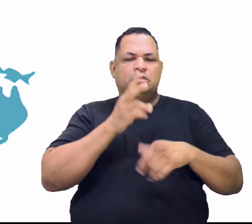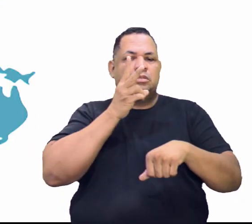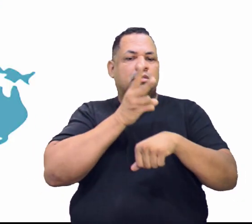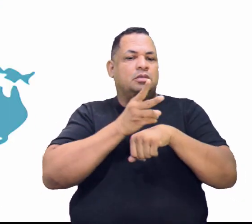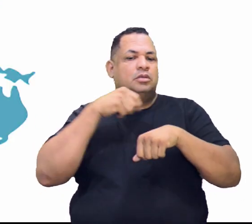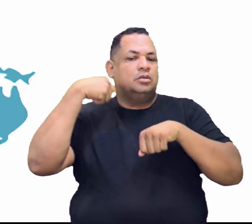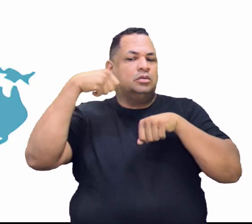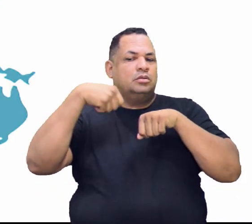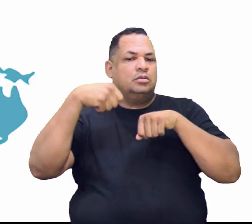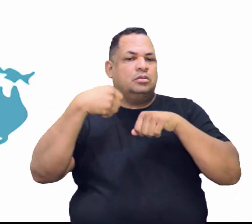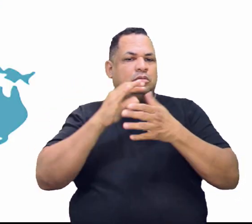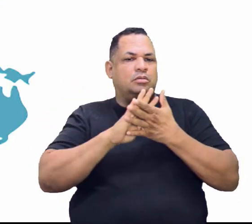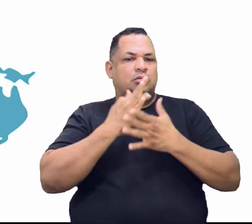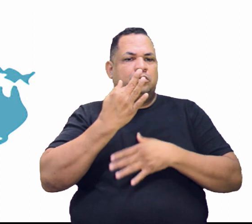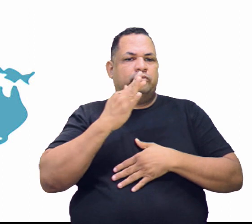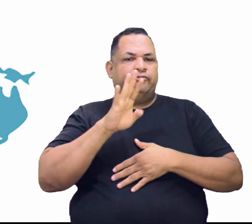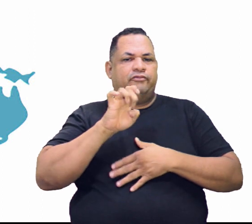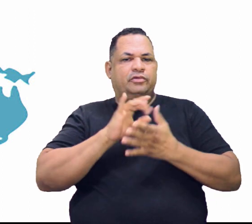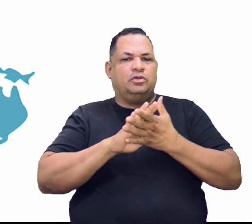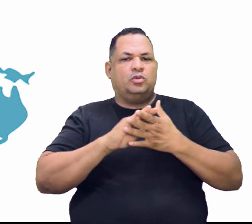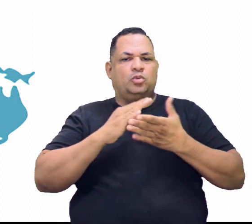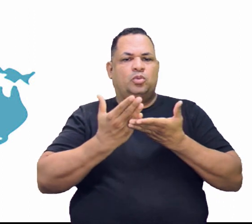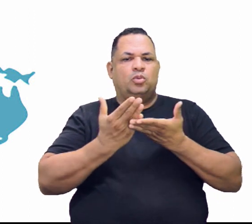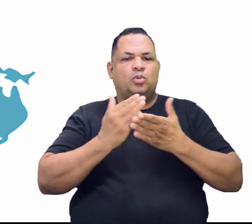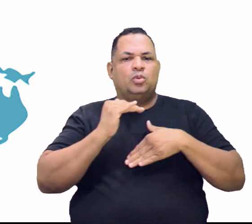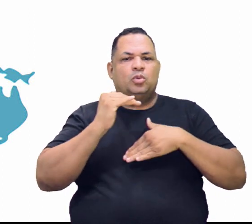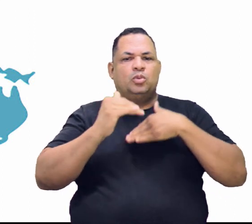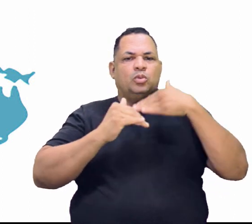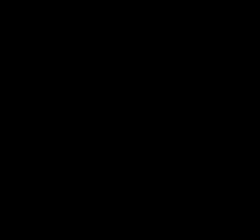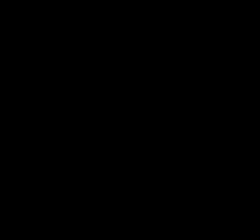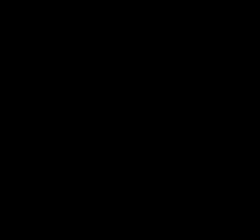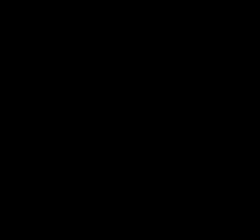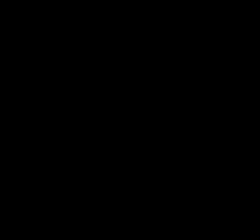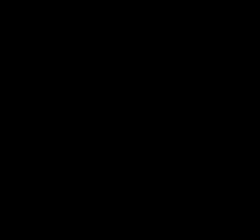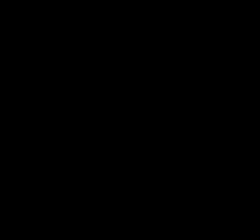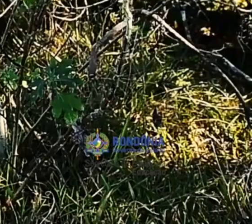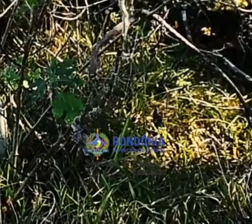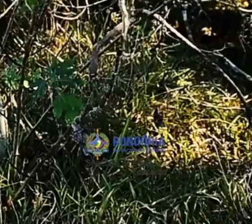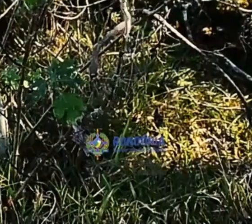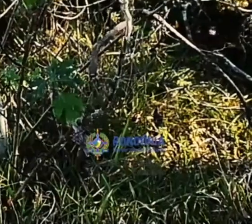documentário, O Fio do Progresso. Dá o play aí.